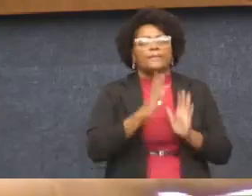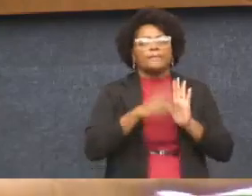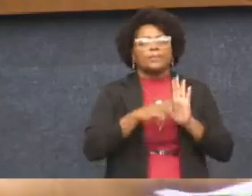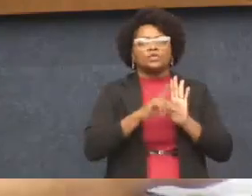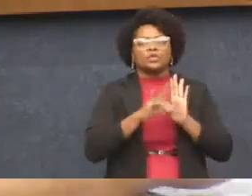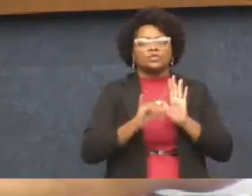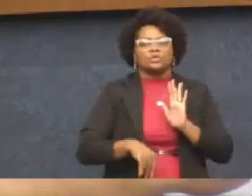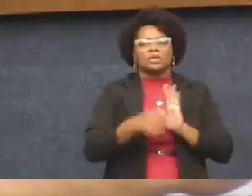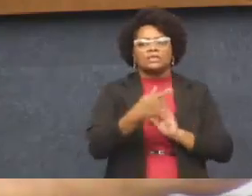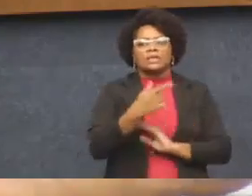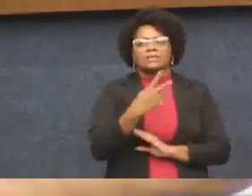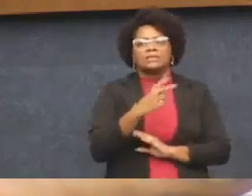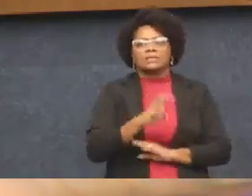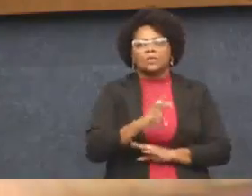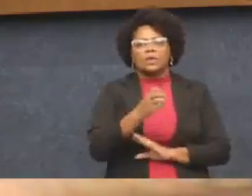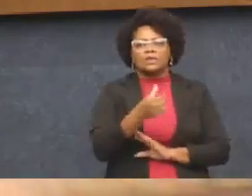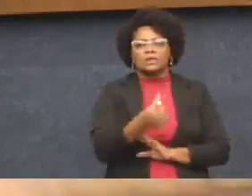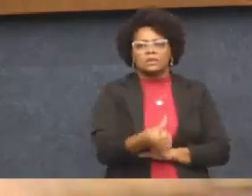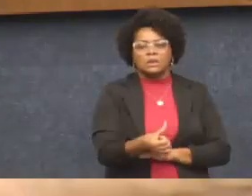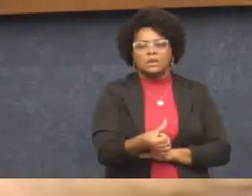Projeto de Lei